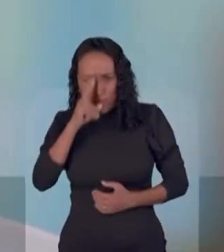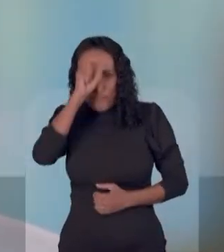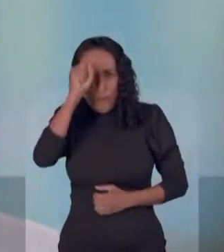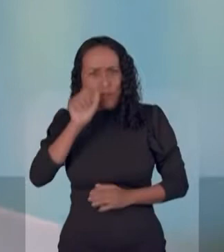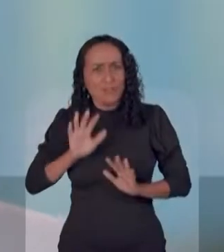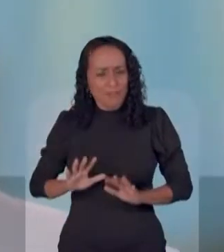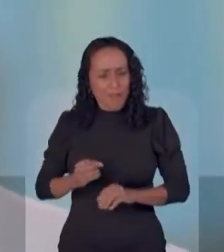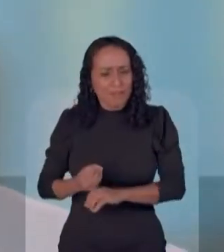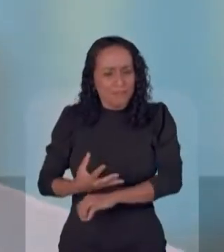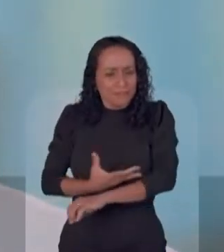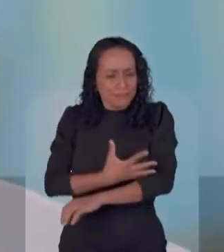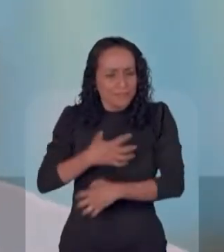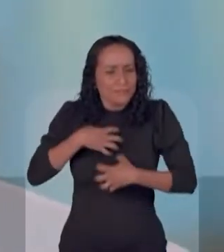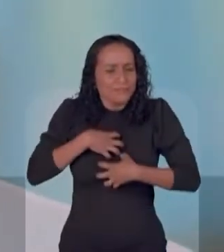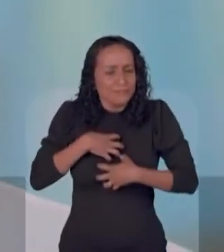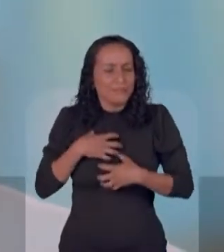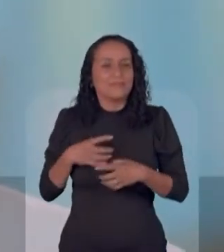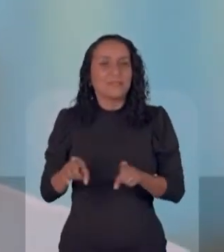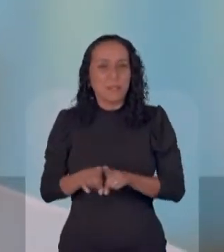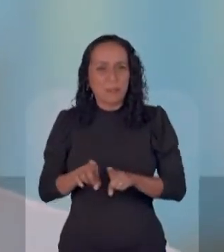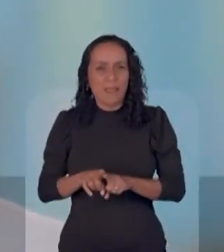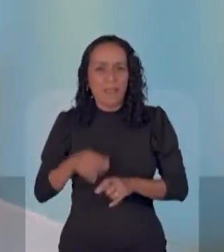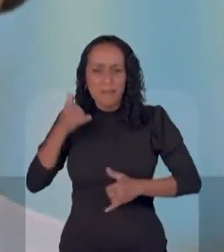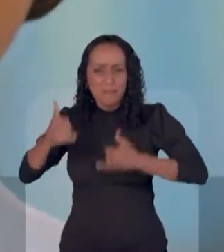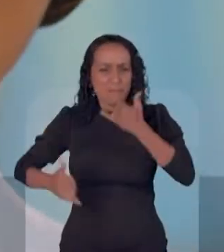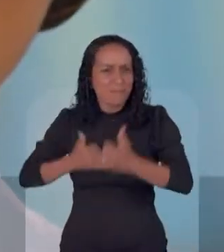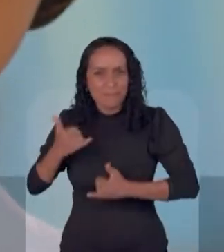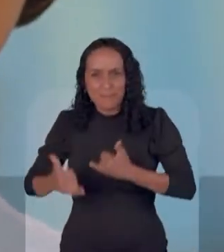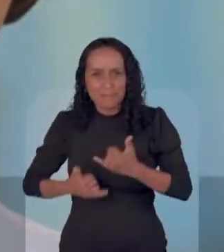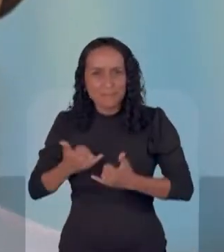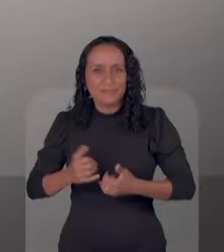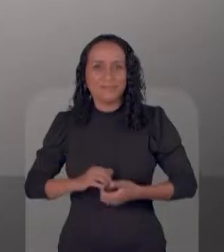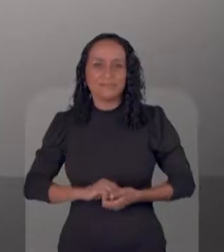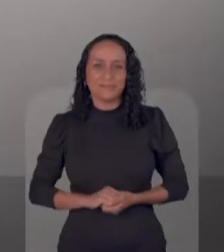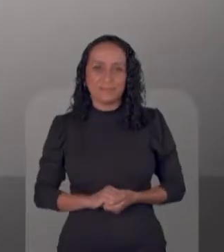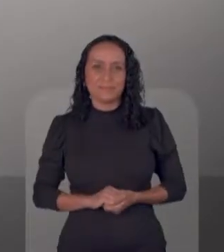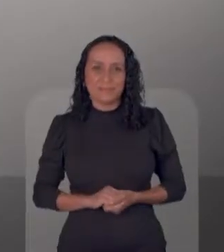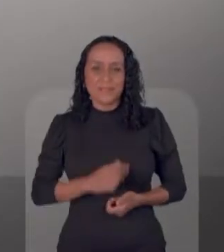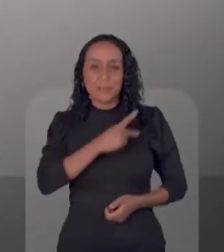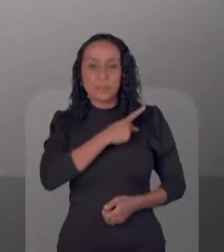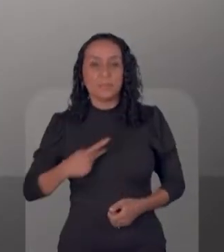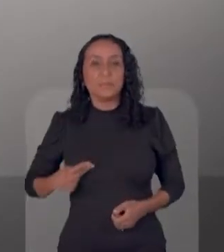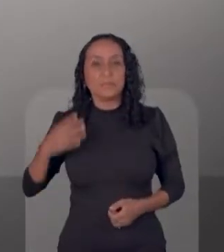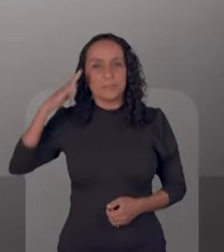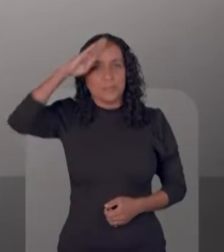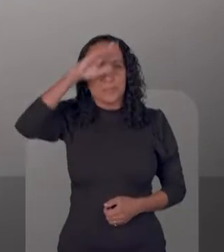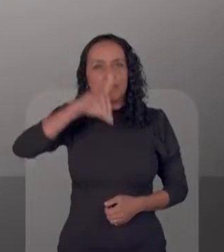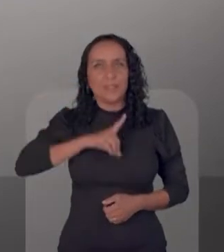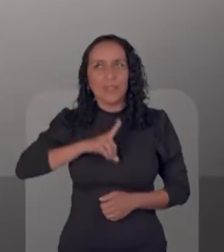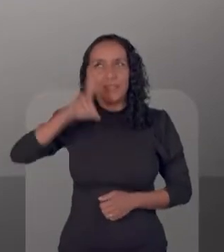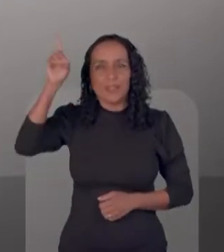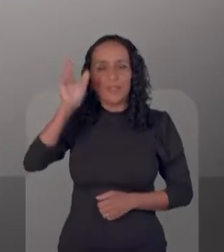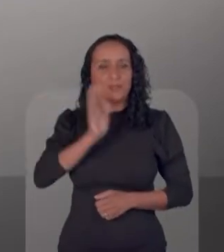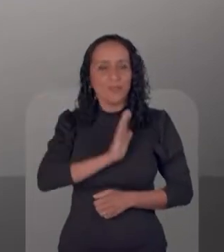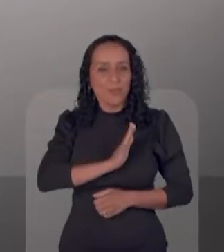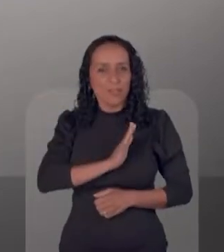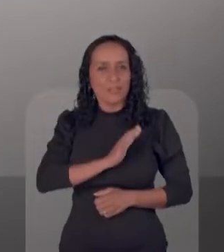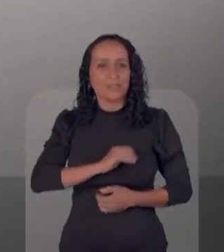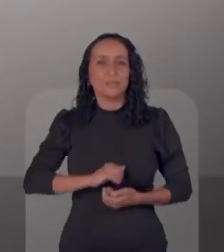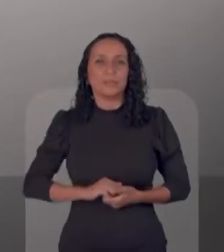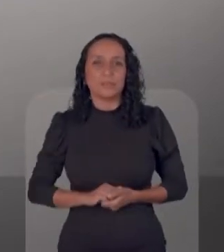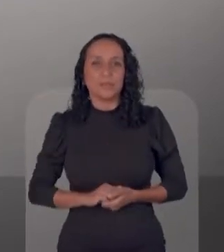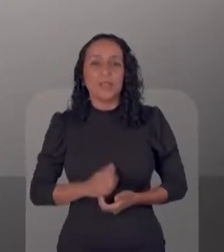sensível, muito forte, porém muito sensível. Um homem brincalhão. O presidente Bolsonaro tem Deus no